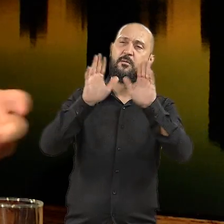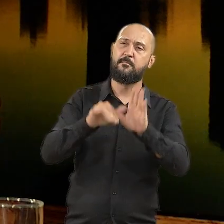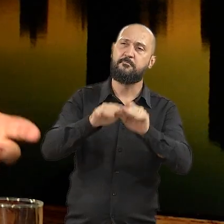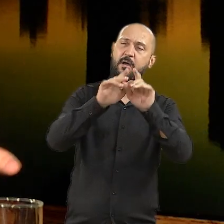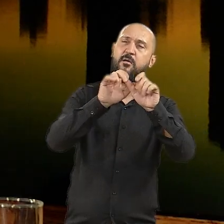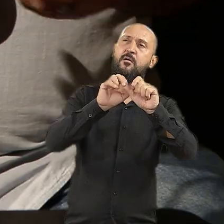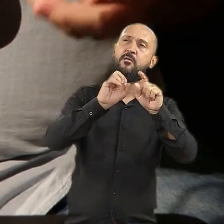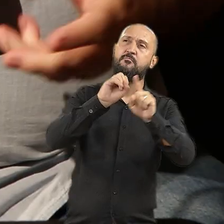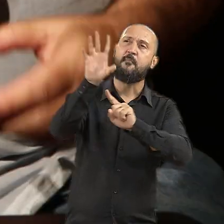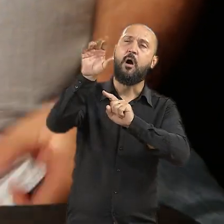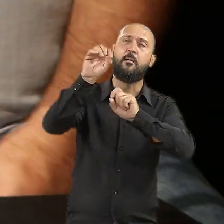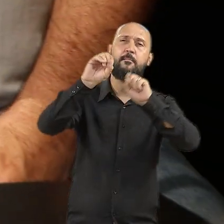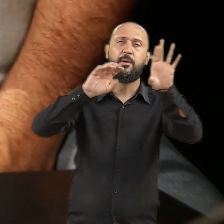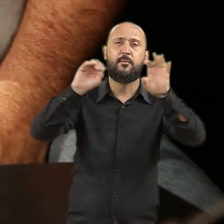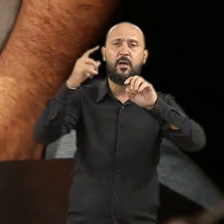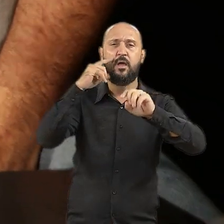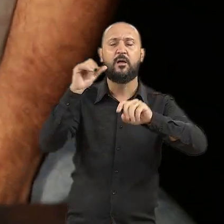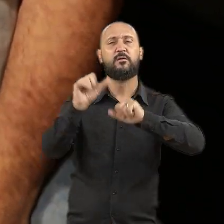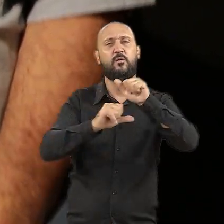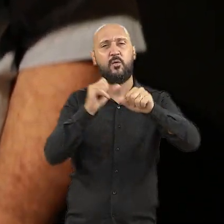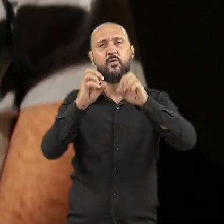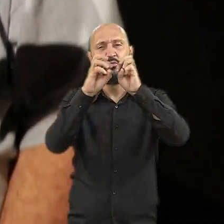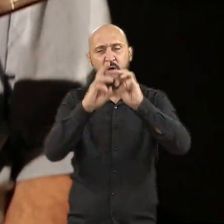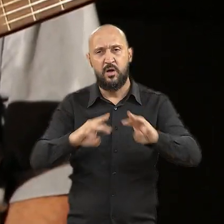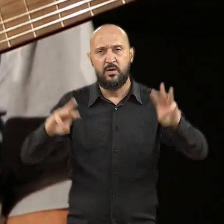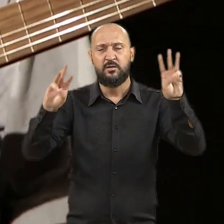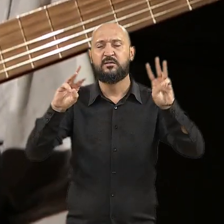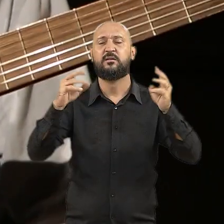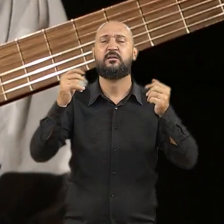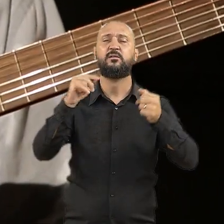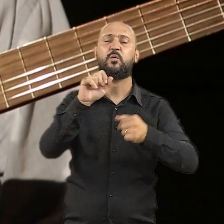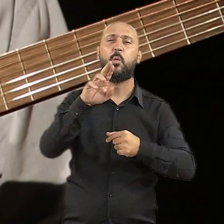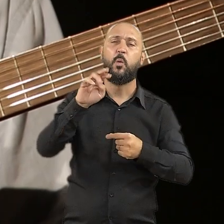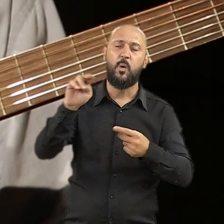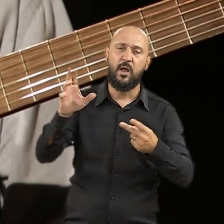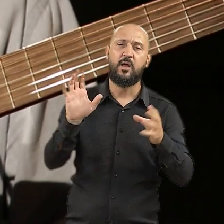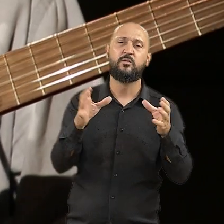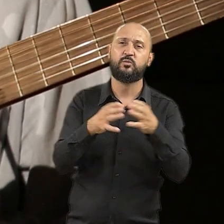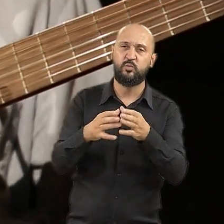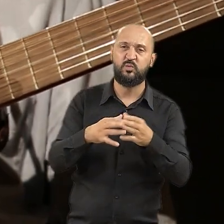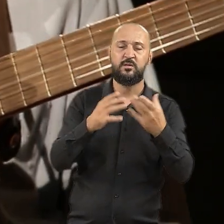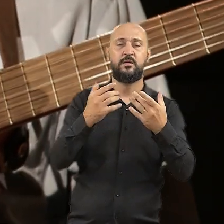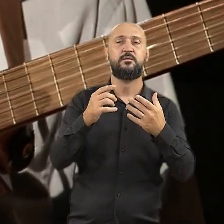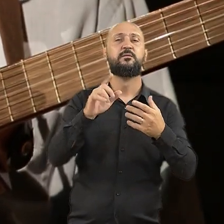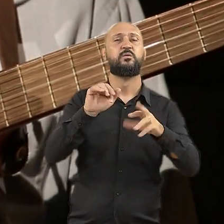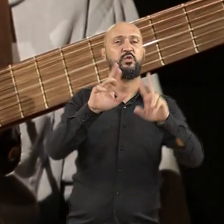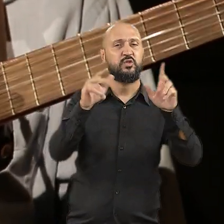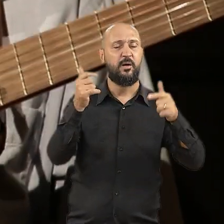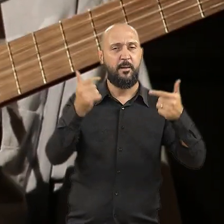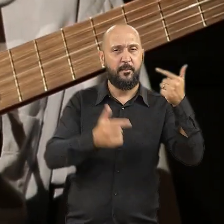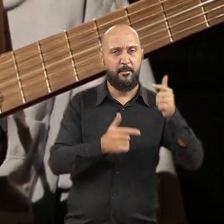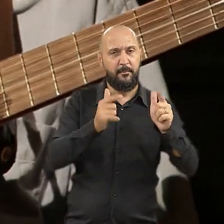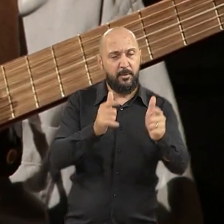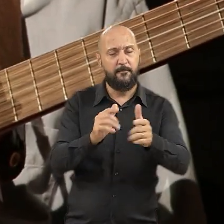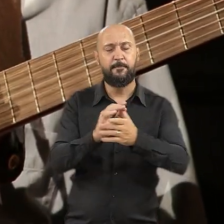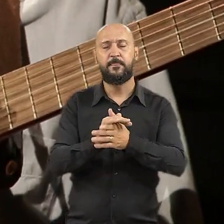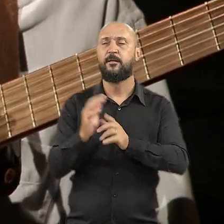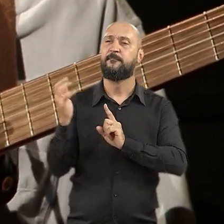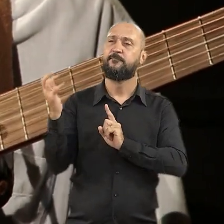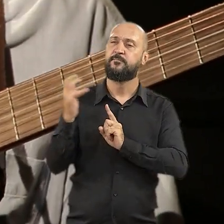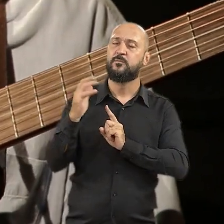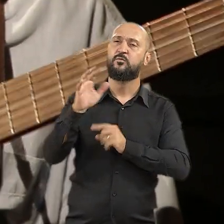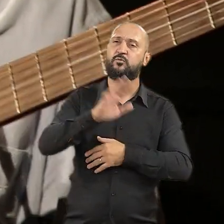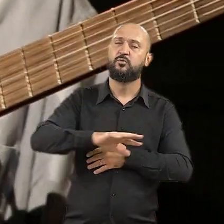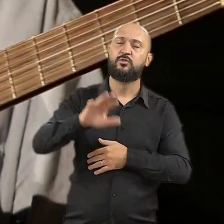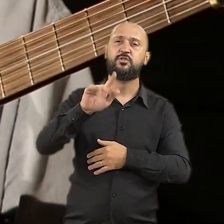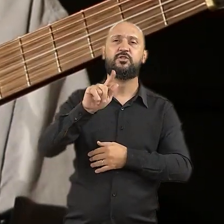ou Bombardeios. Era aquele tempo Olha. da reconstrução da UNE, da UEE, do Centro dos Estudantes. Essa coisa de política. Santos, né? E aí tinha uma inspiração